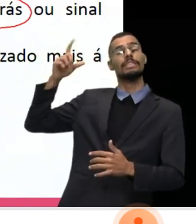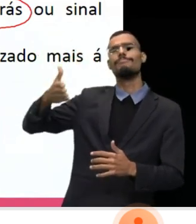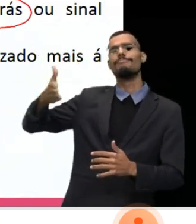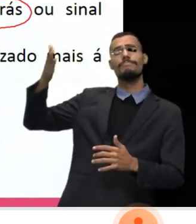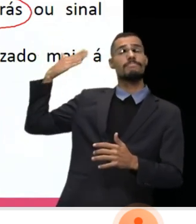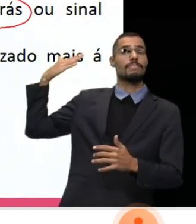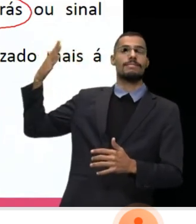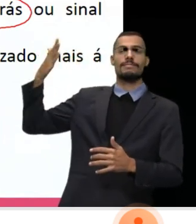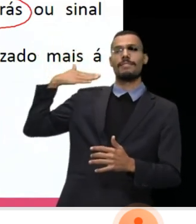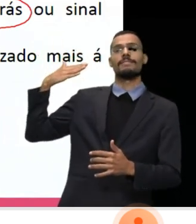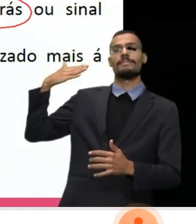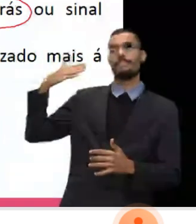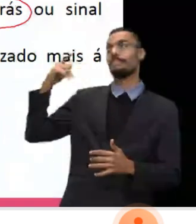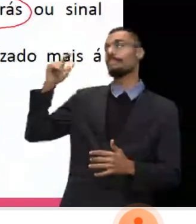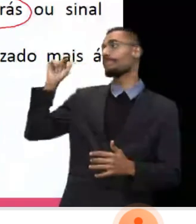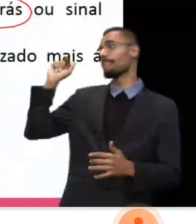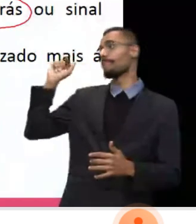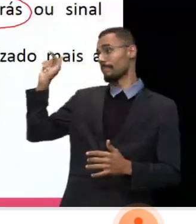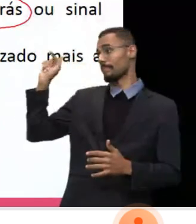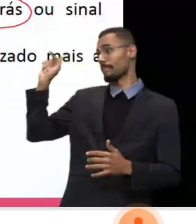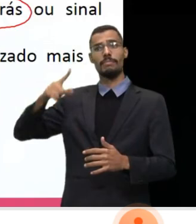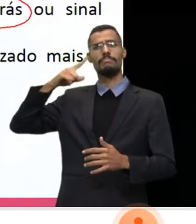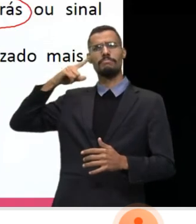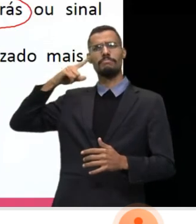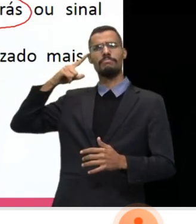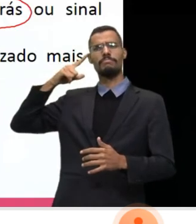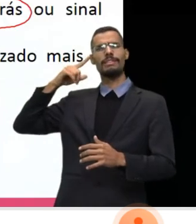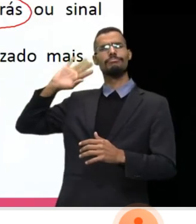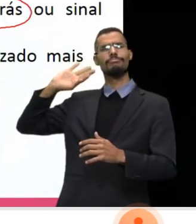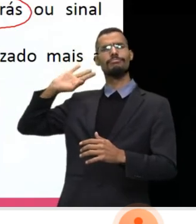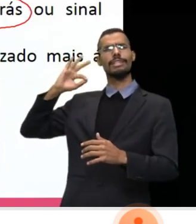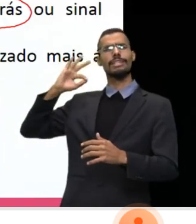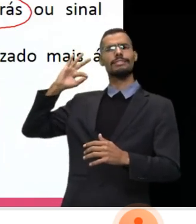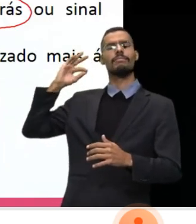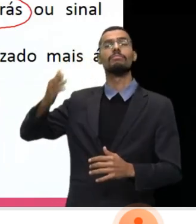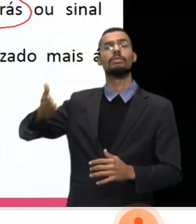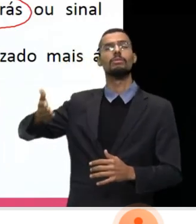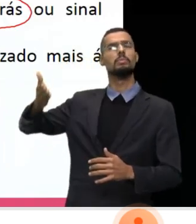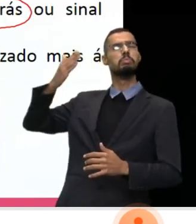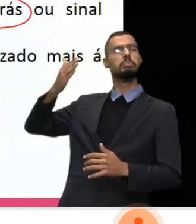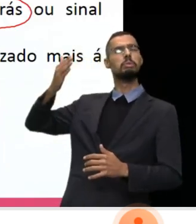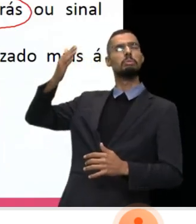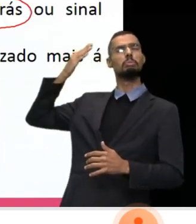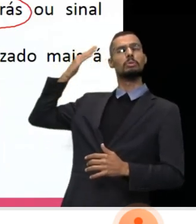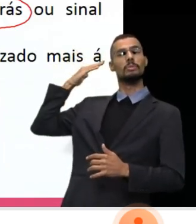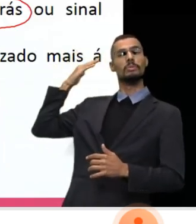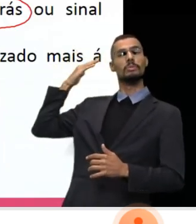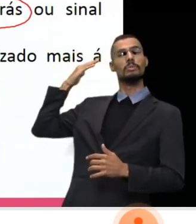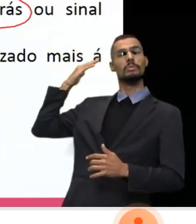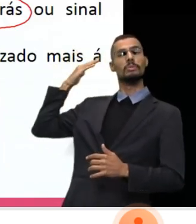passado, tá? Aqui é intensidade. O corpo inclinado para